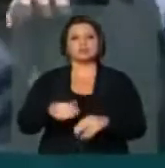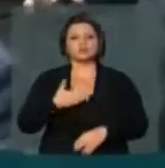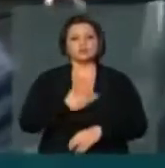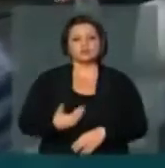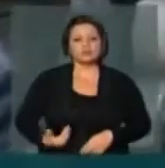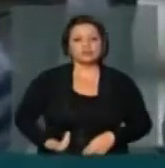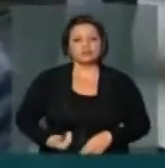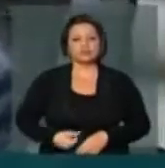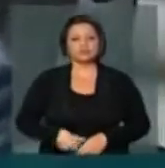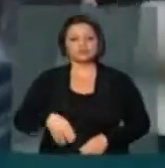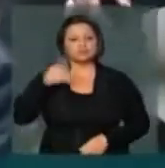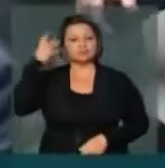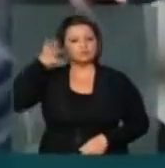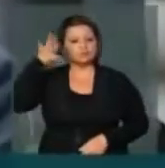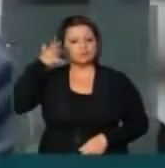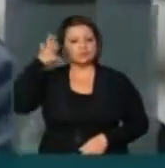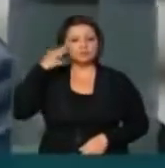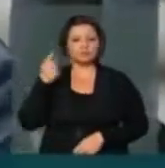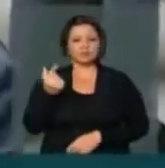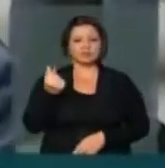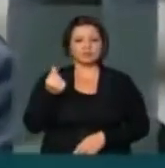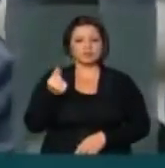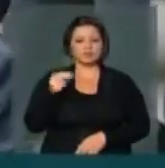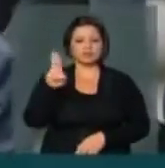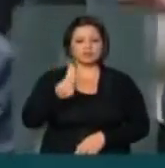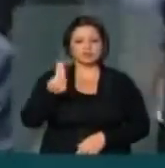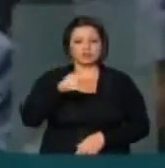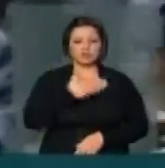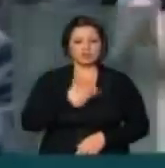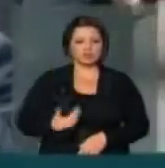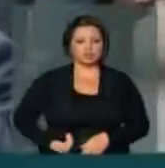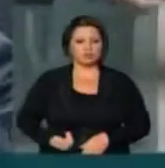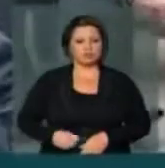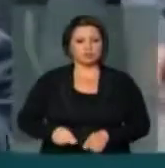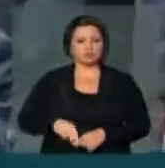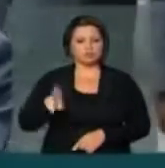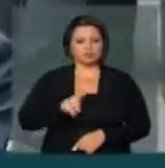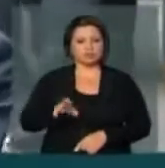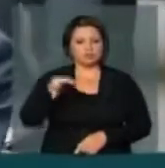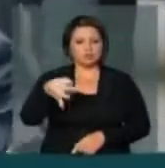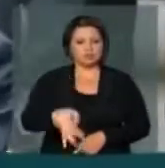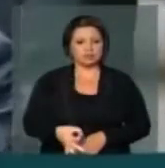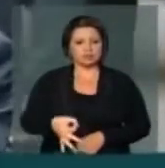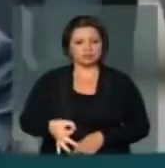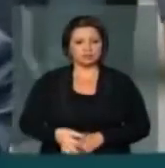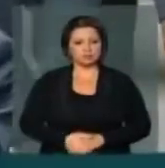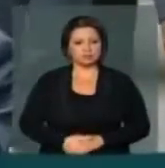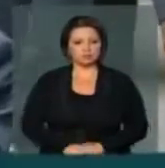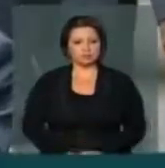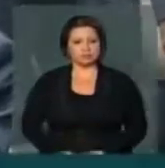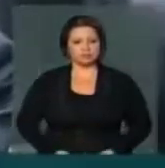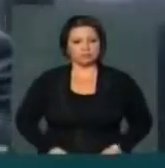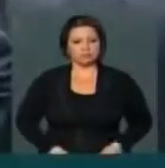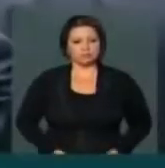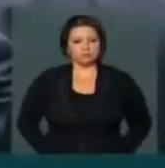governos os parlamentos para que o dinheiro público seja bem aplicado e que tenhamos 301